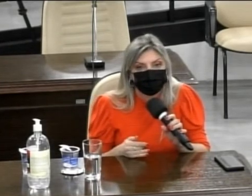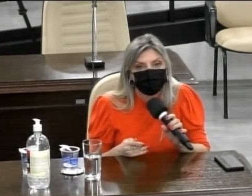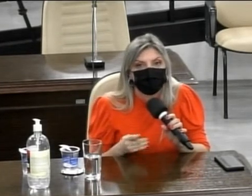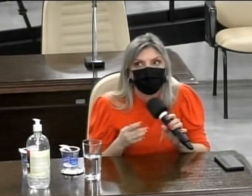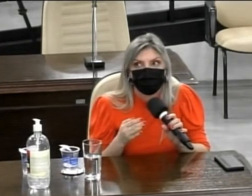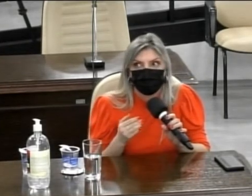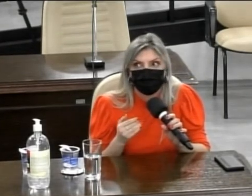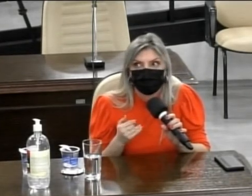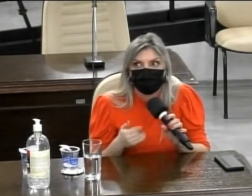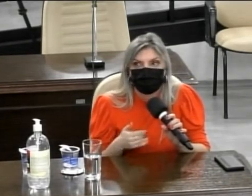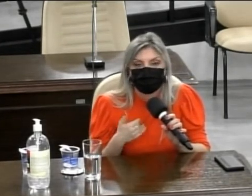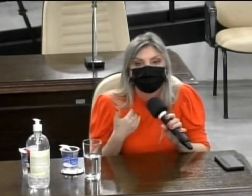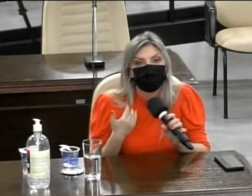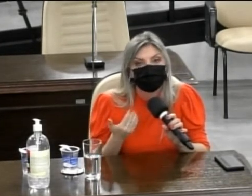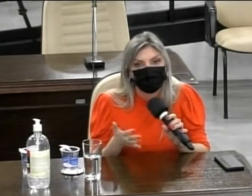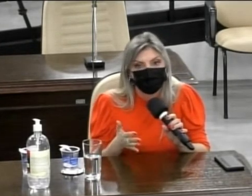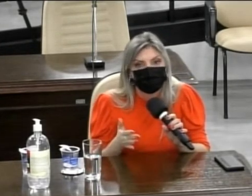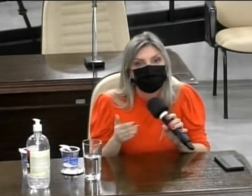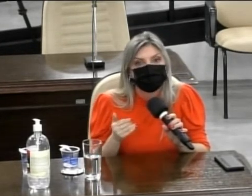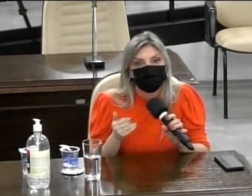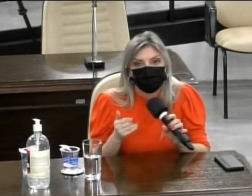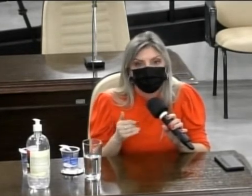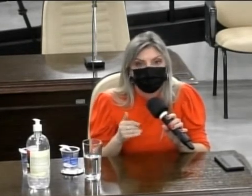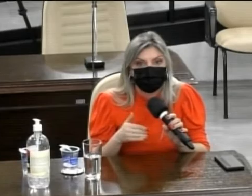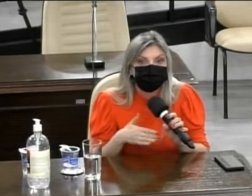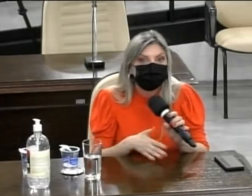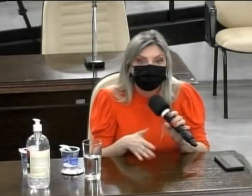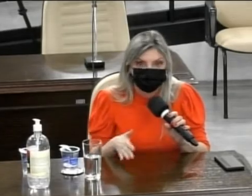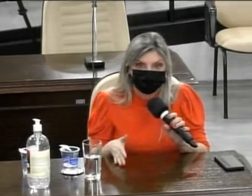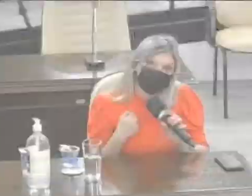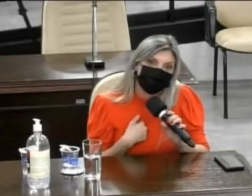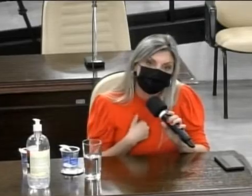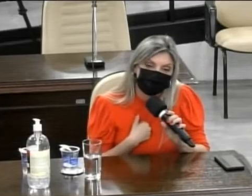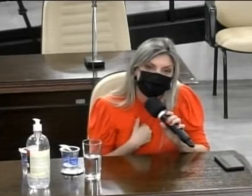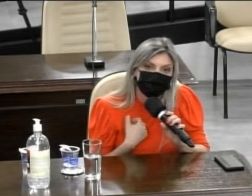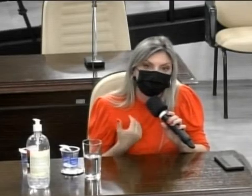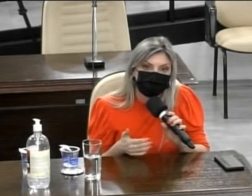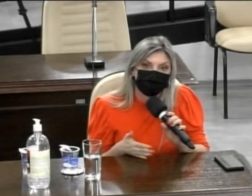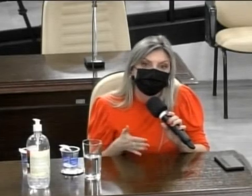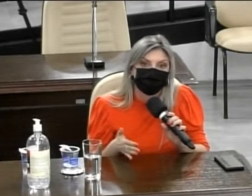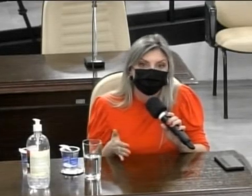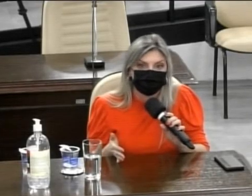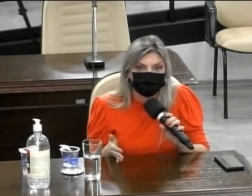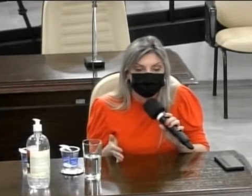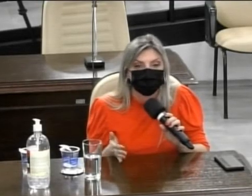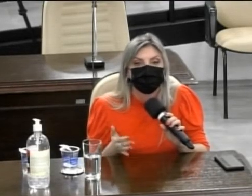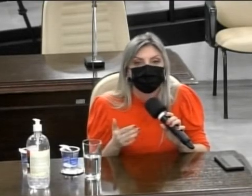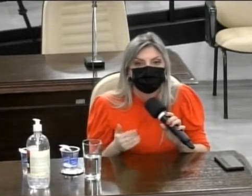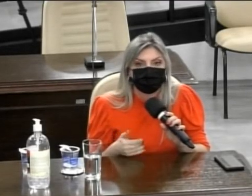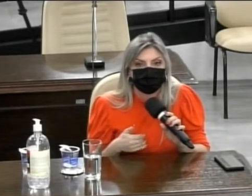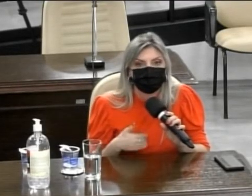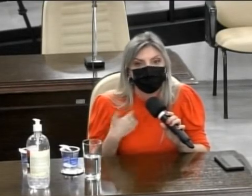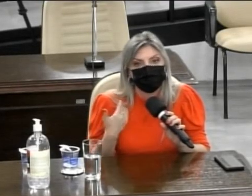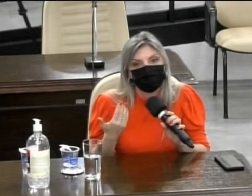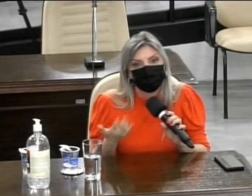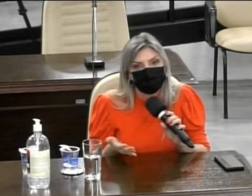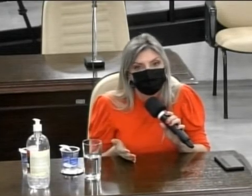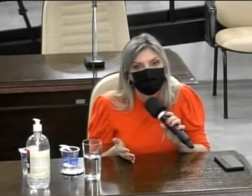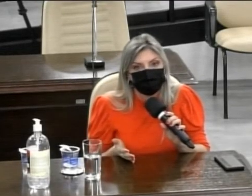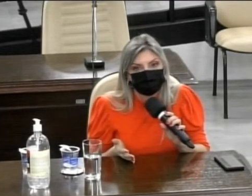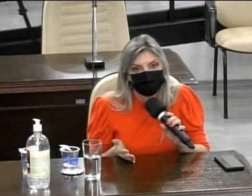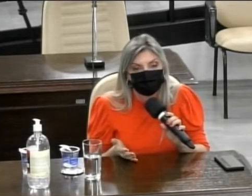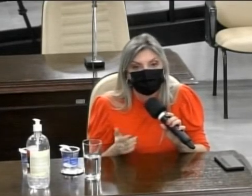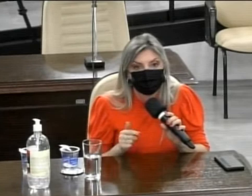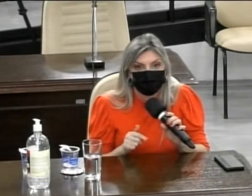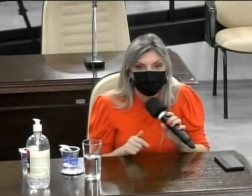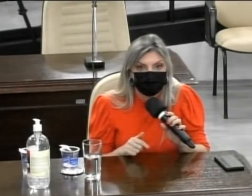foram feitos o quê? Testes pontuais de estudos. Uma parceria com o Instituto Butantan, fizemos mais de 20